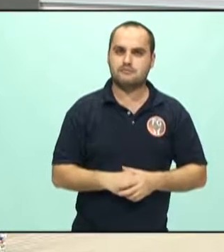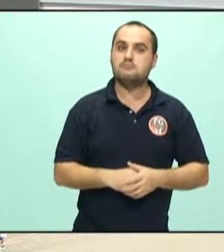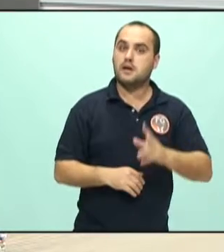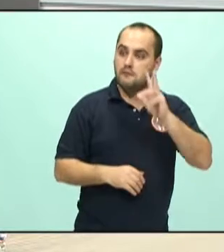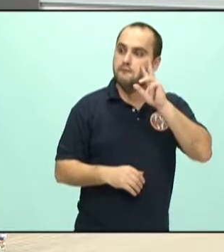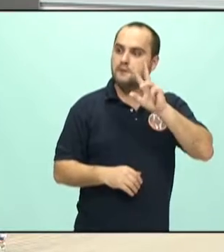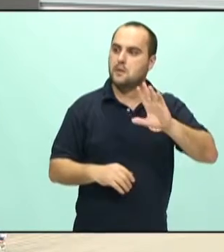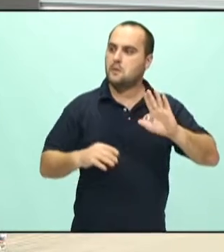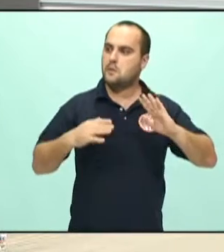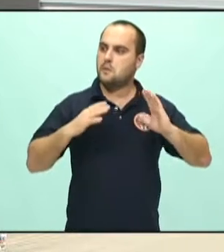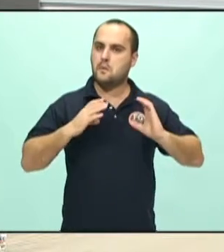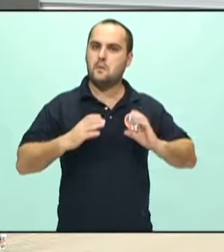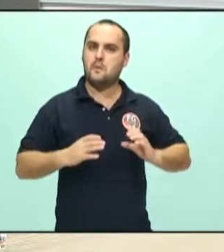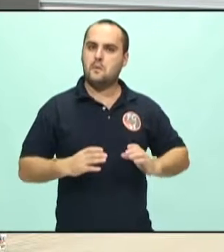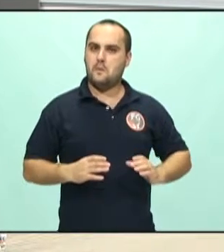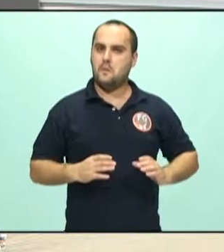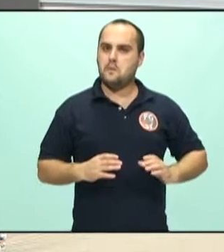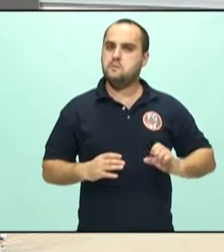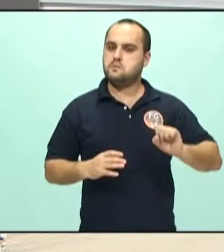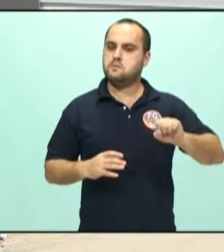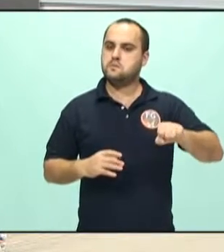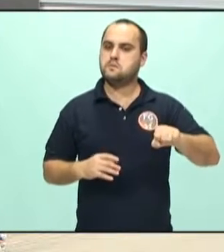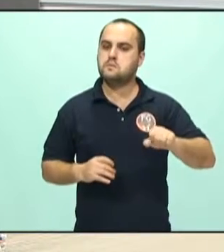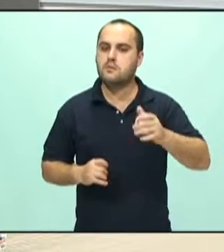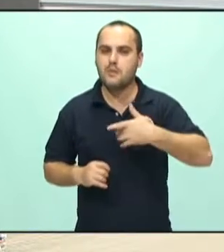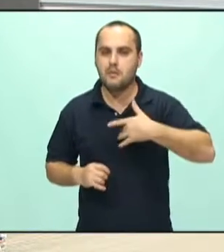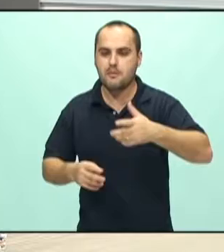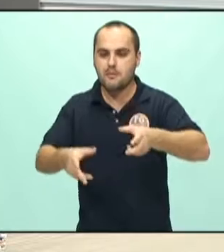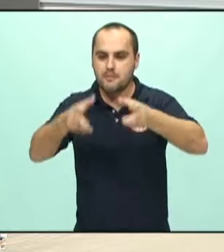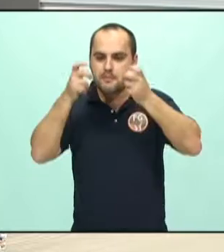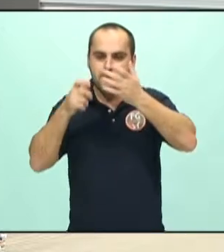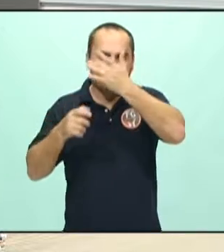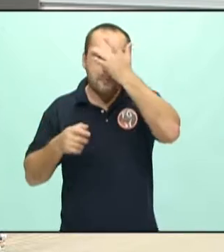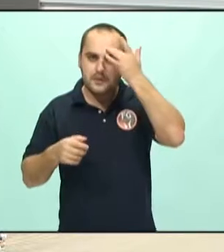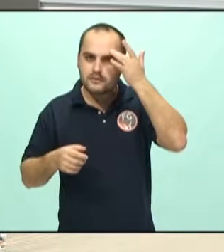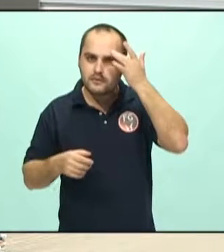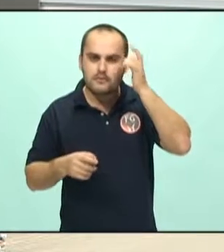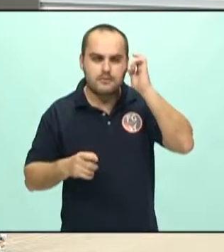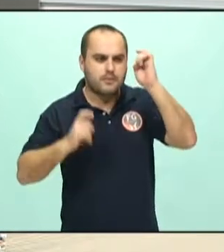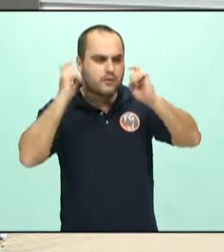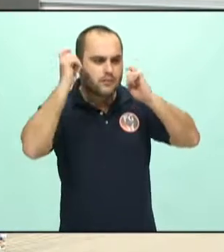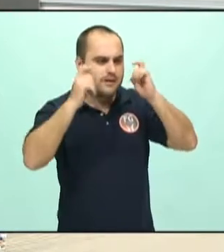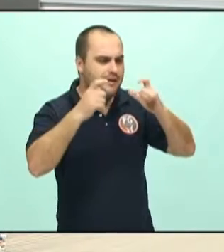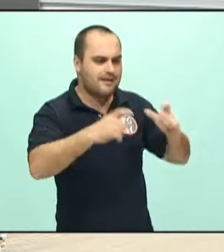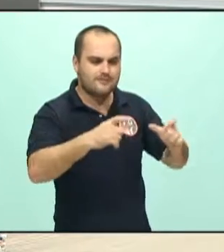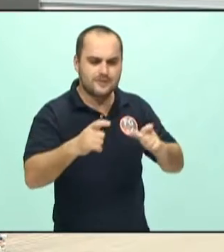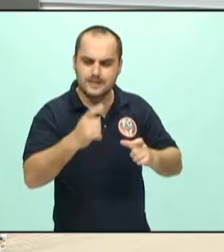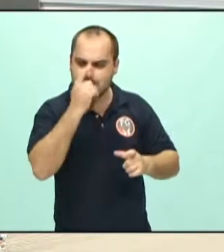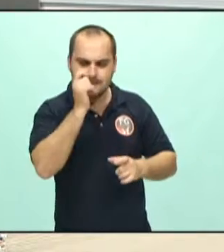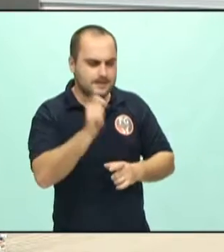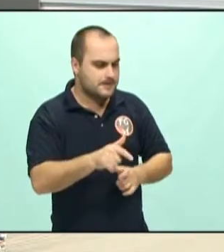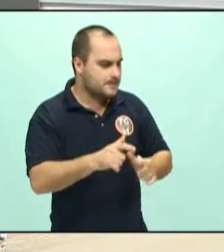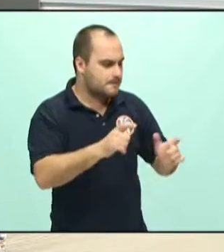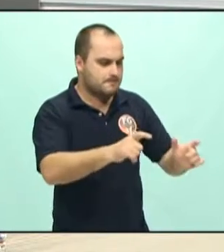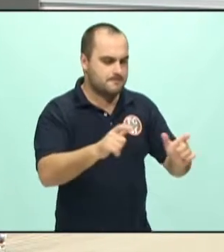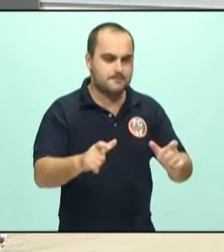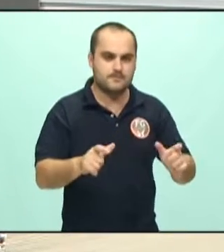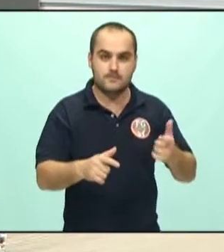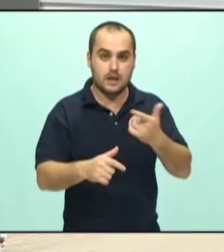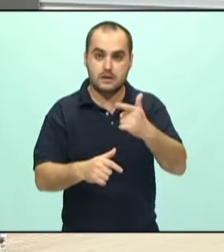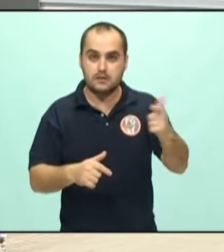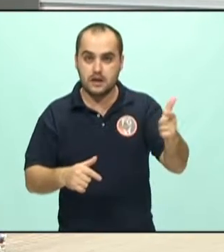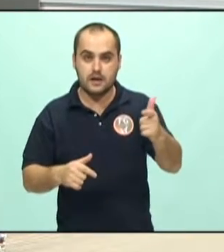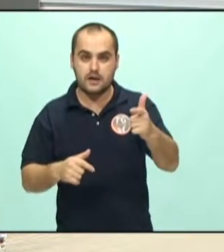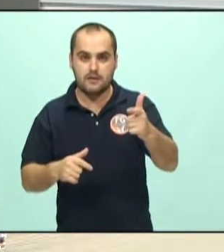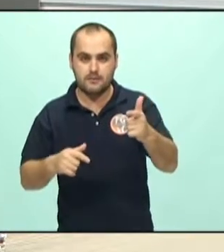até mesmo eu observando as pessoas se preocupando antes disso quero descartar o seu resíduo apesar de não ter o plástico não